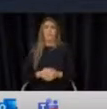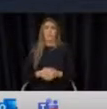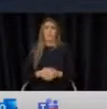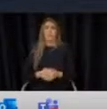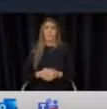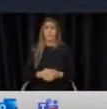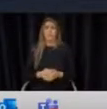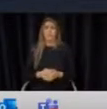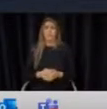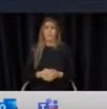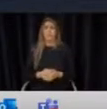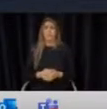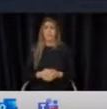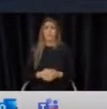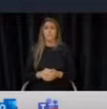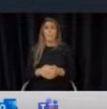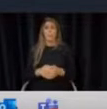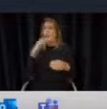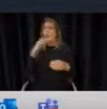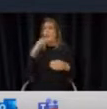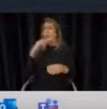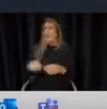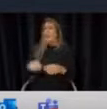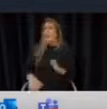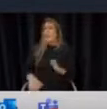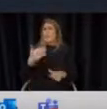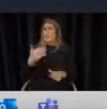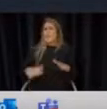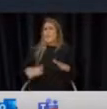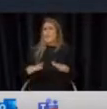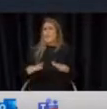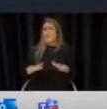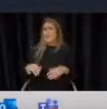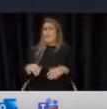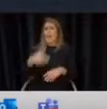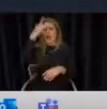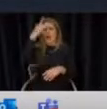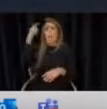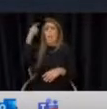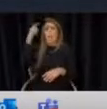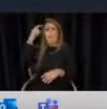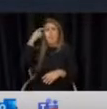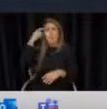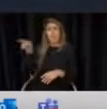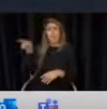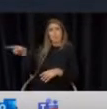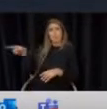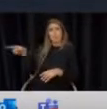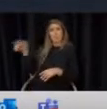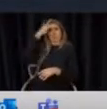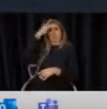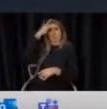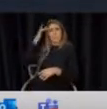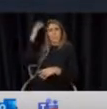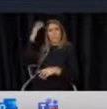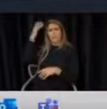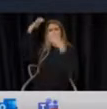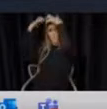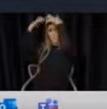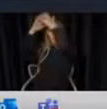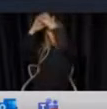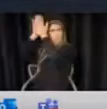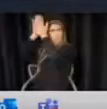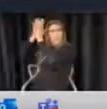erro de comunicação, porque uma vez que é feito o diagnóstico de morte cefálica, uma vez que o nosso cérebro para